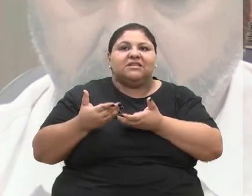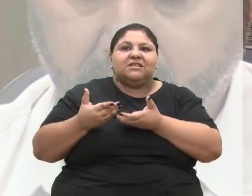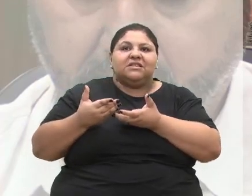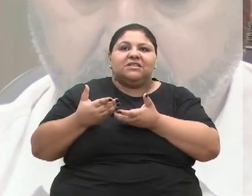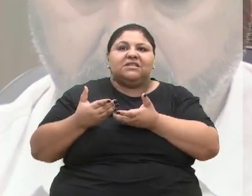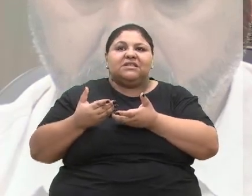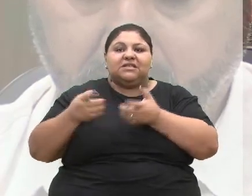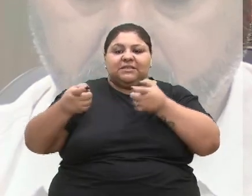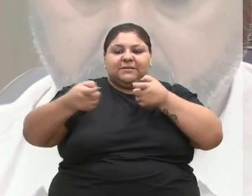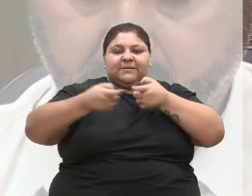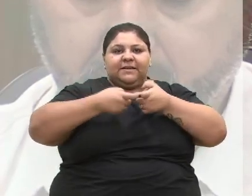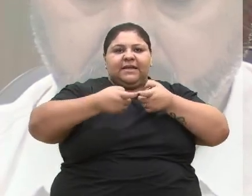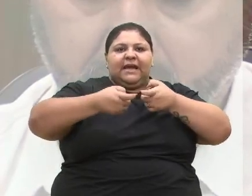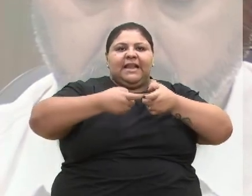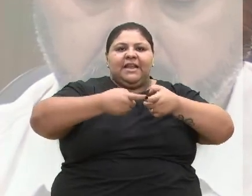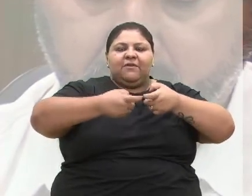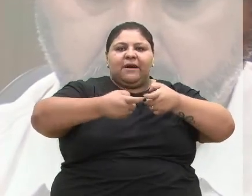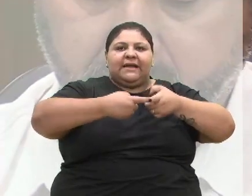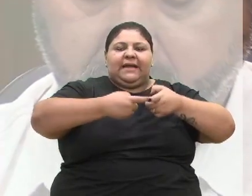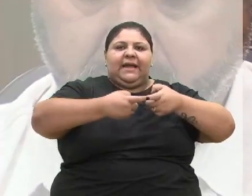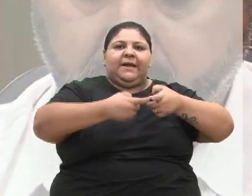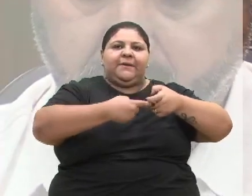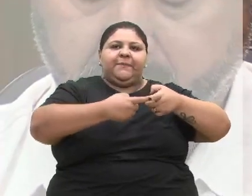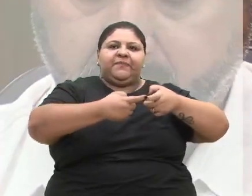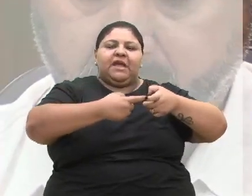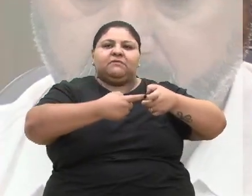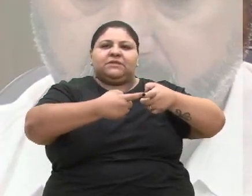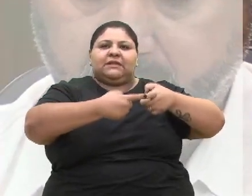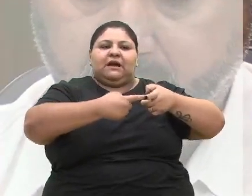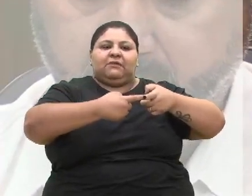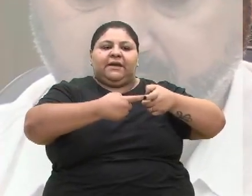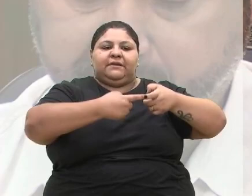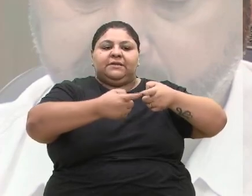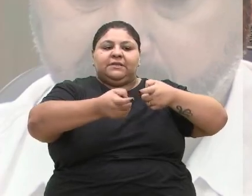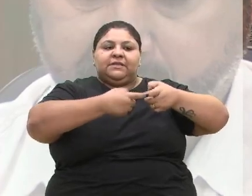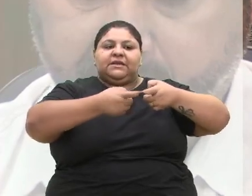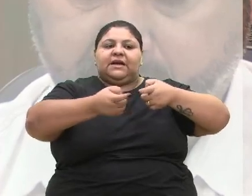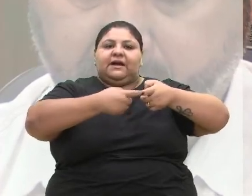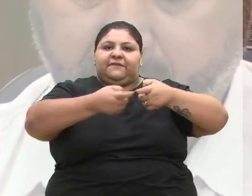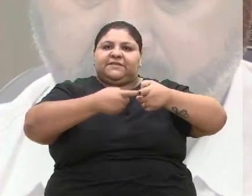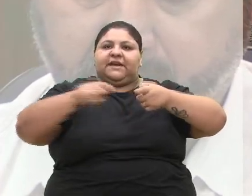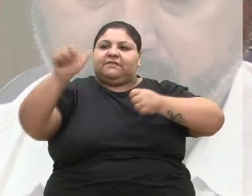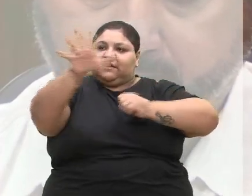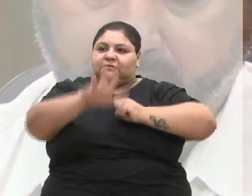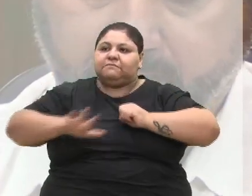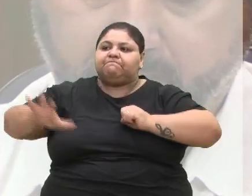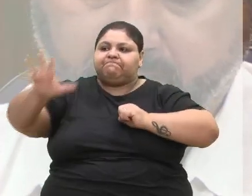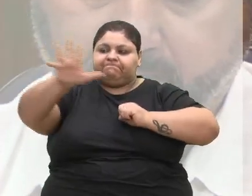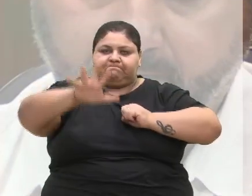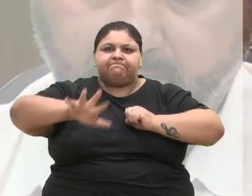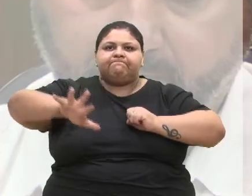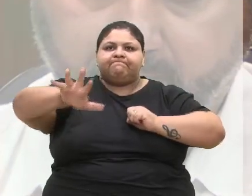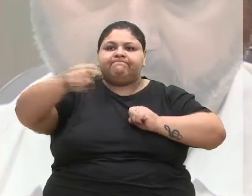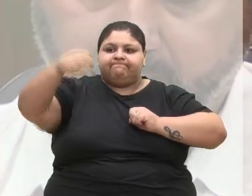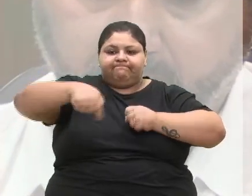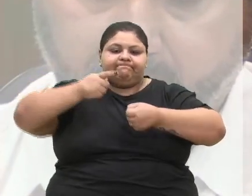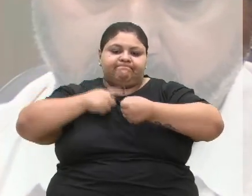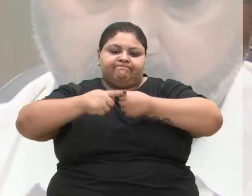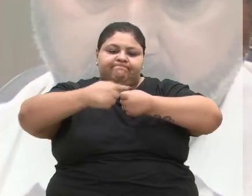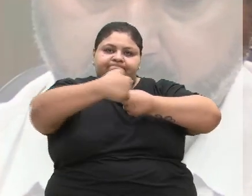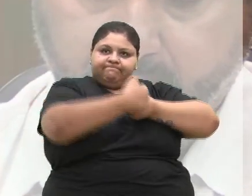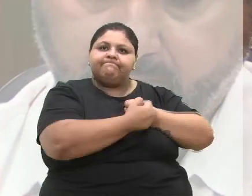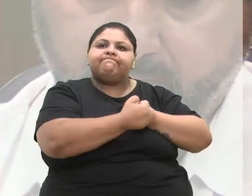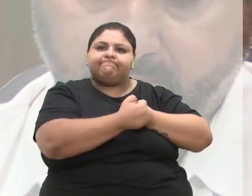outros especialistas. Então, é uma situação que a gente precisa mudar, esta cultura na nossa cidade de